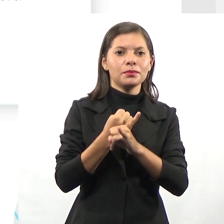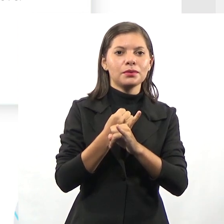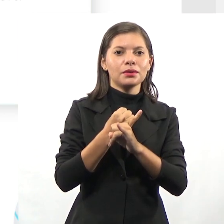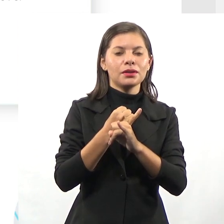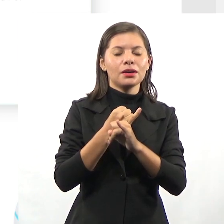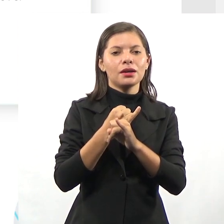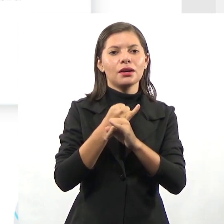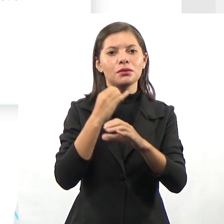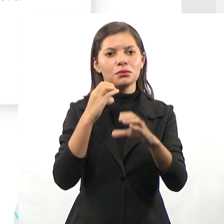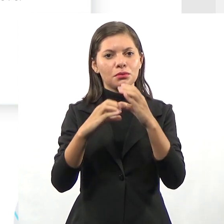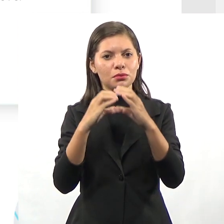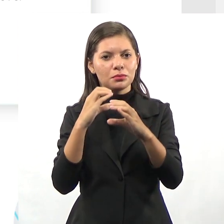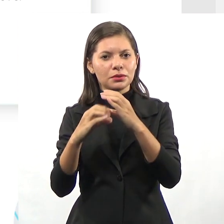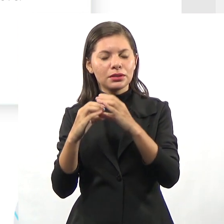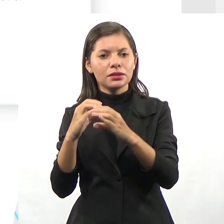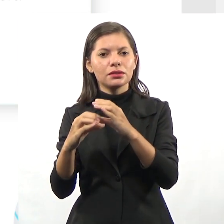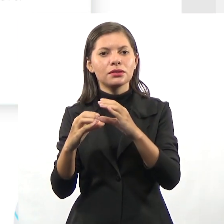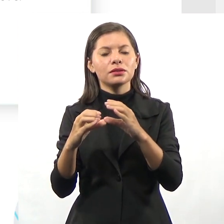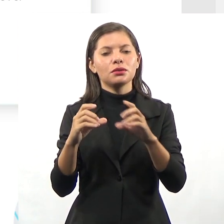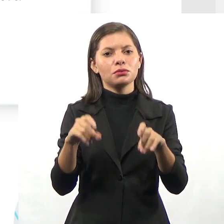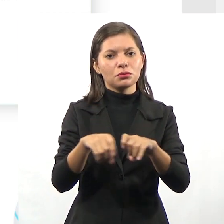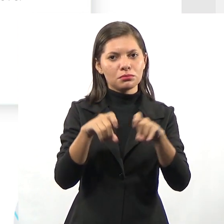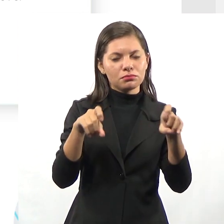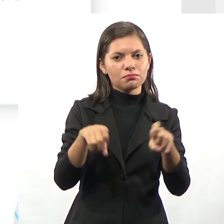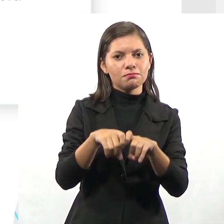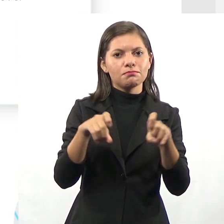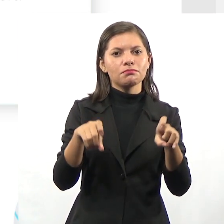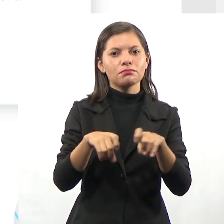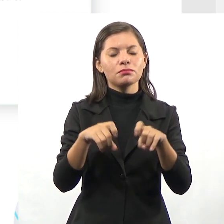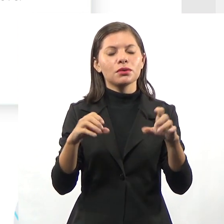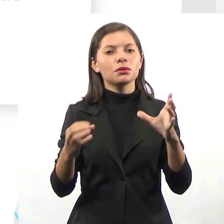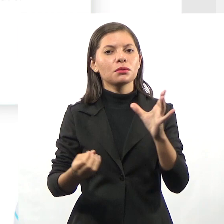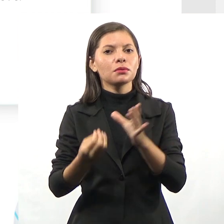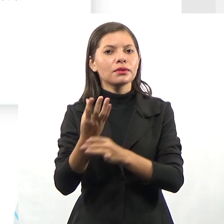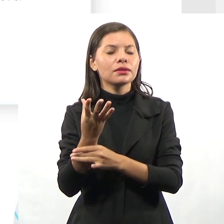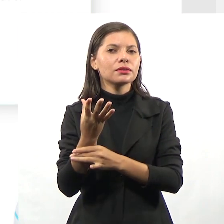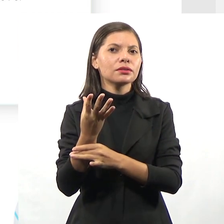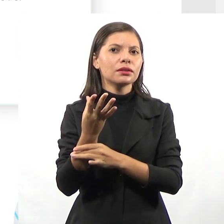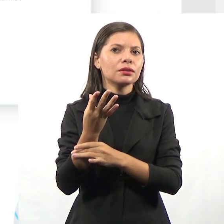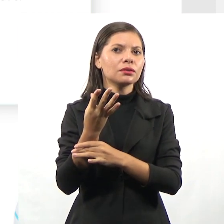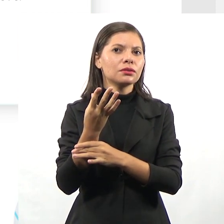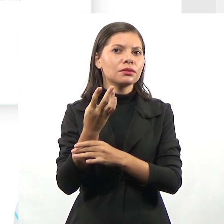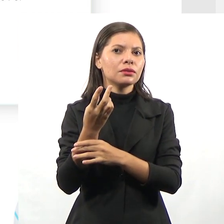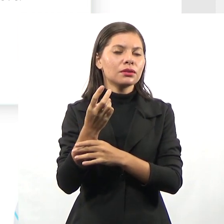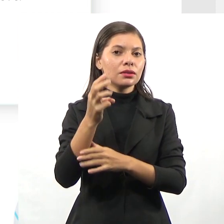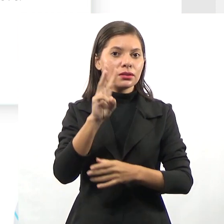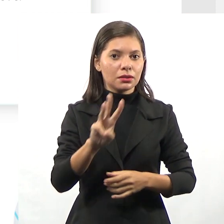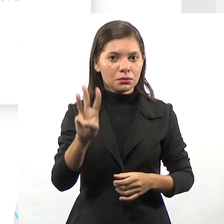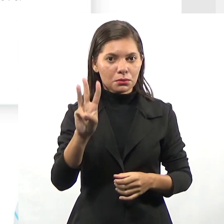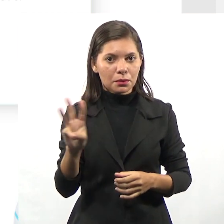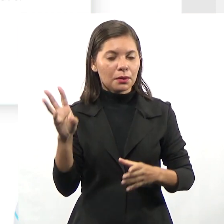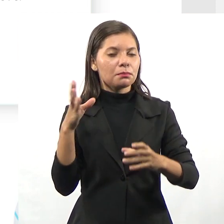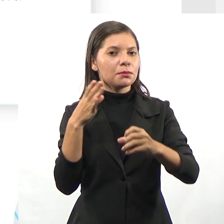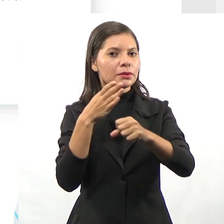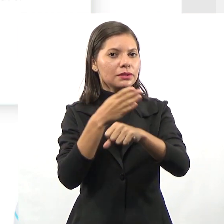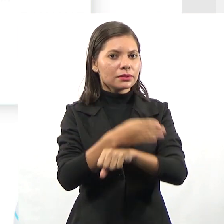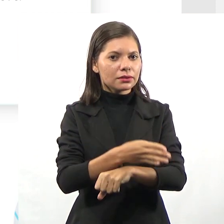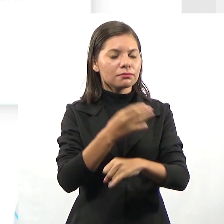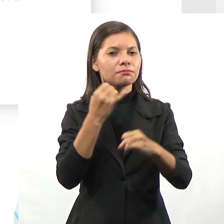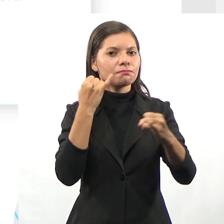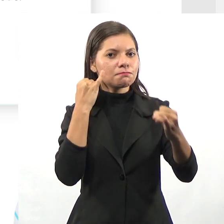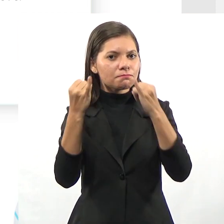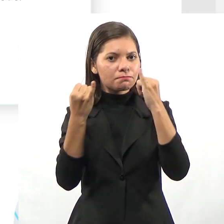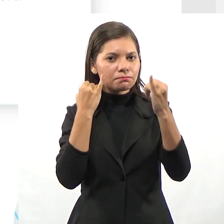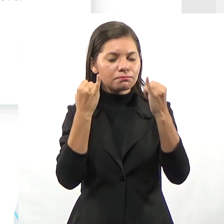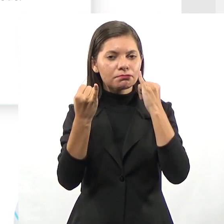internet, a comunicação era feita de computador para computador. Com a criação da web, permitiu acesso à